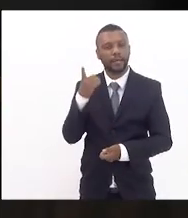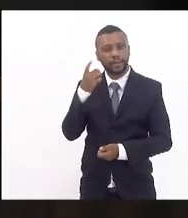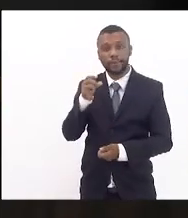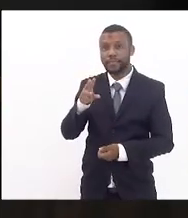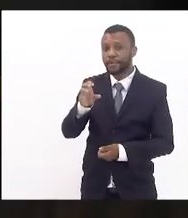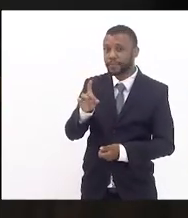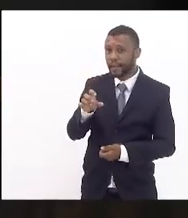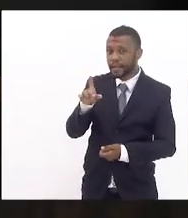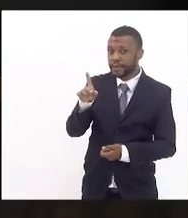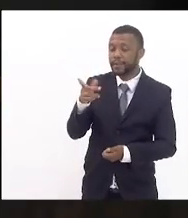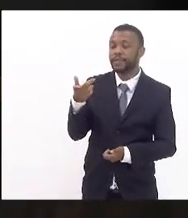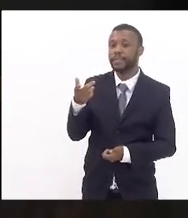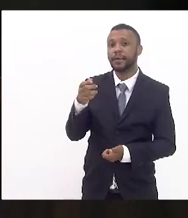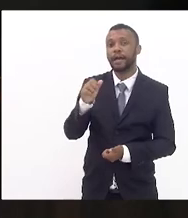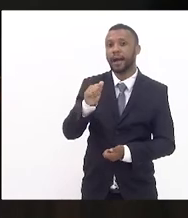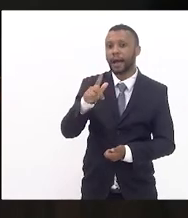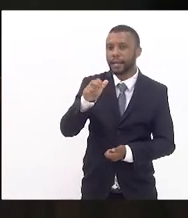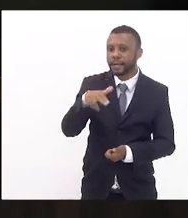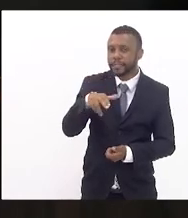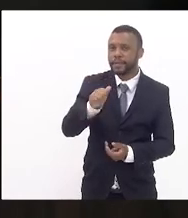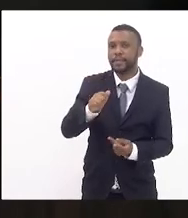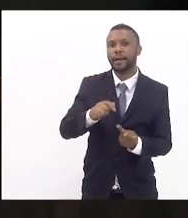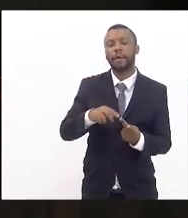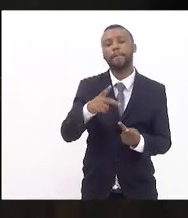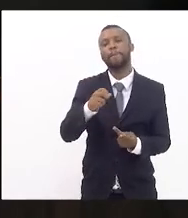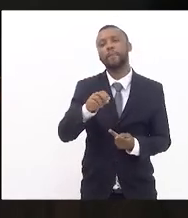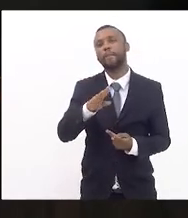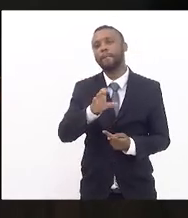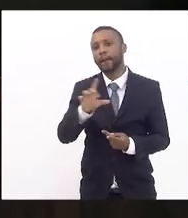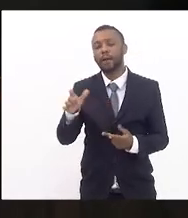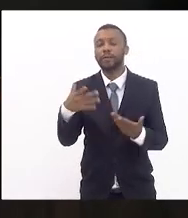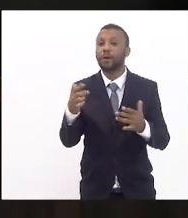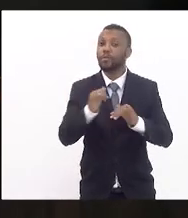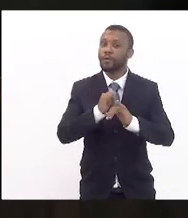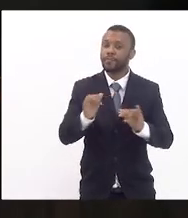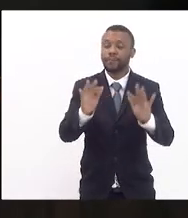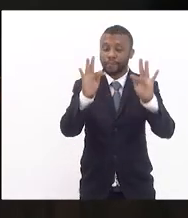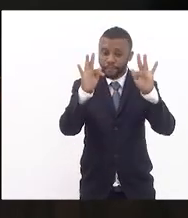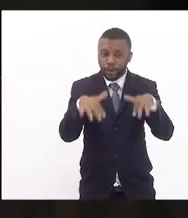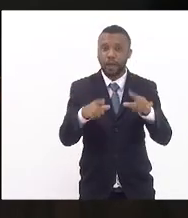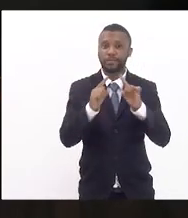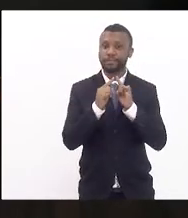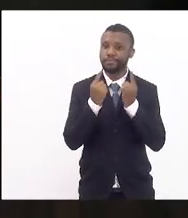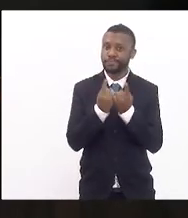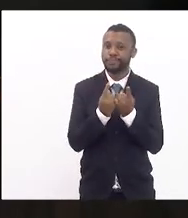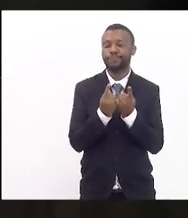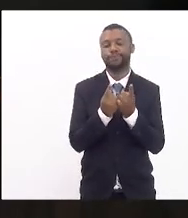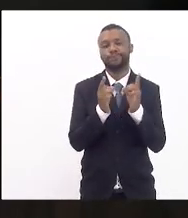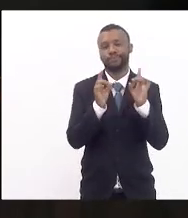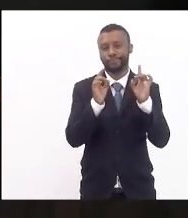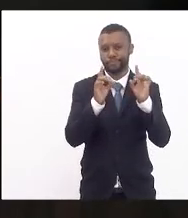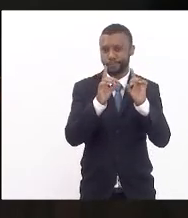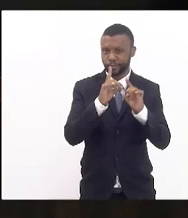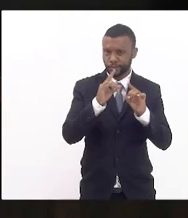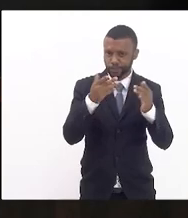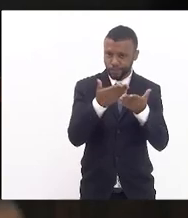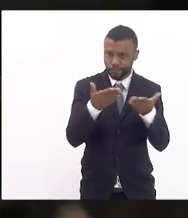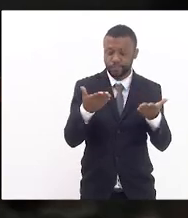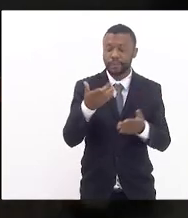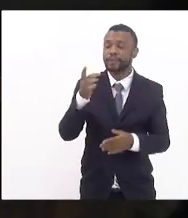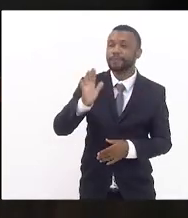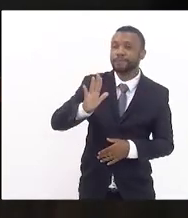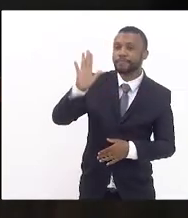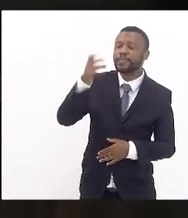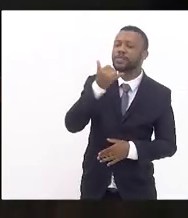usou da palavra, deputada Alana Pobel. Então, está encerrada a ordem do dia. Havendo número legal... Presidente,